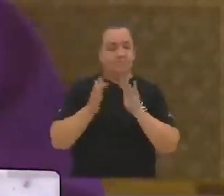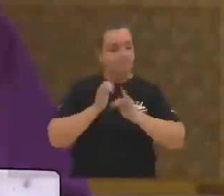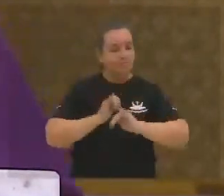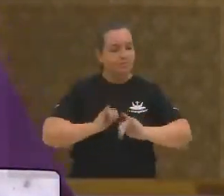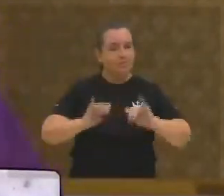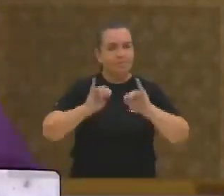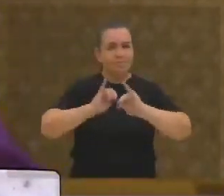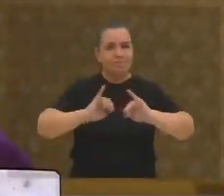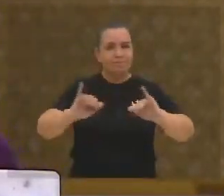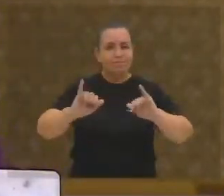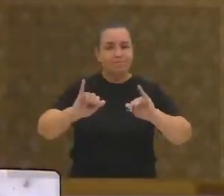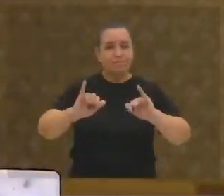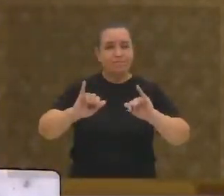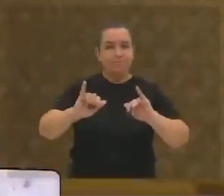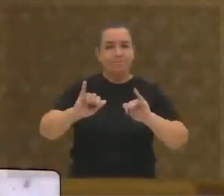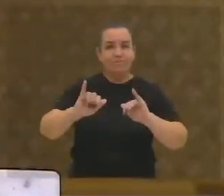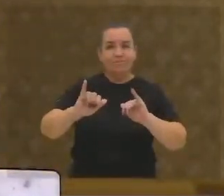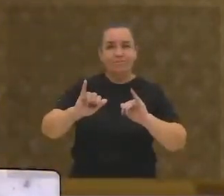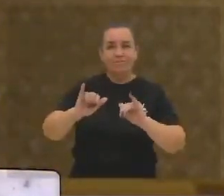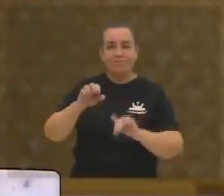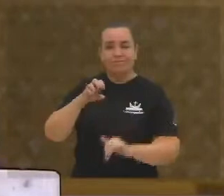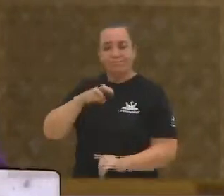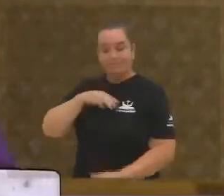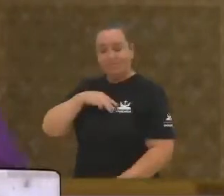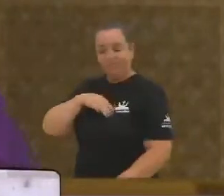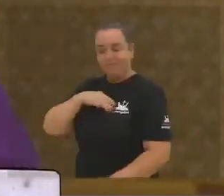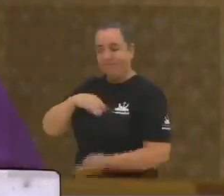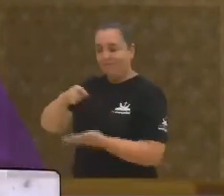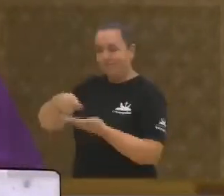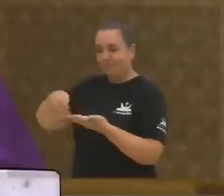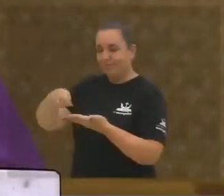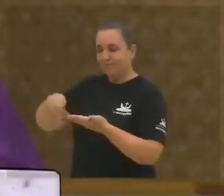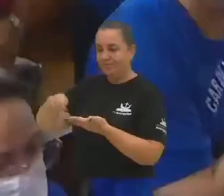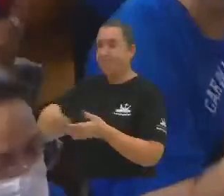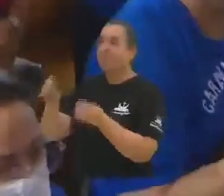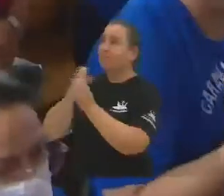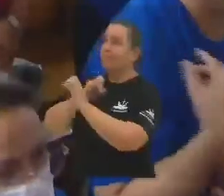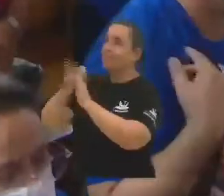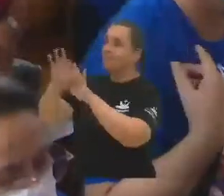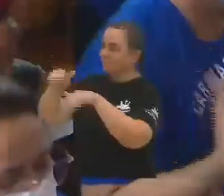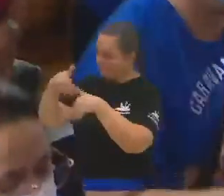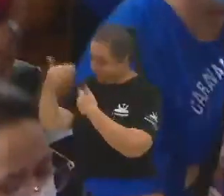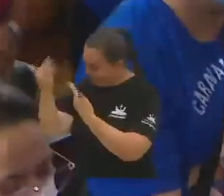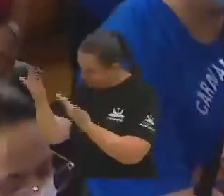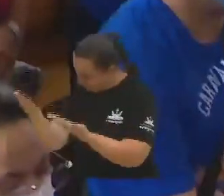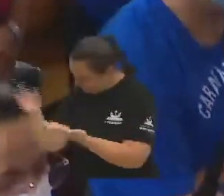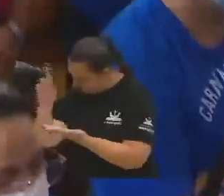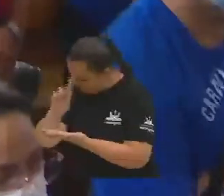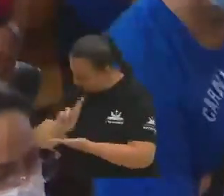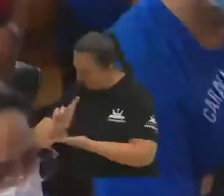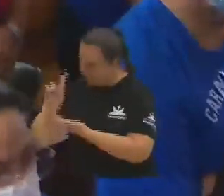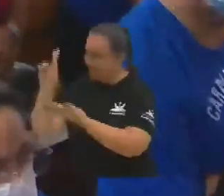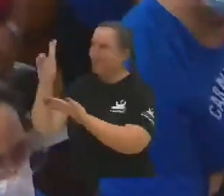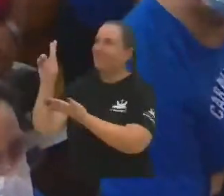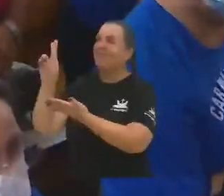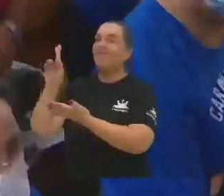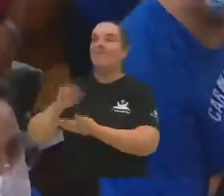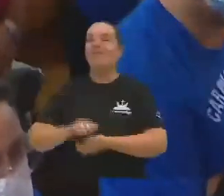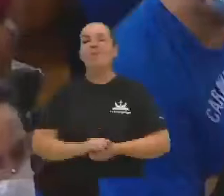Cristo, segundo São Mateus. Glória a